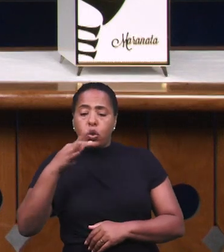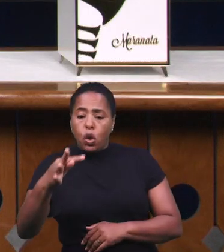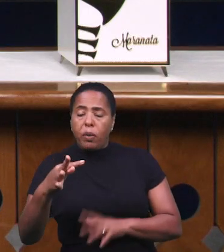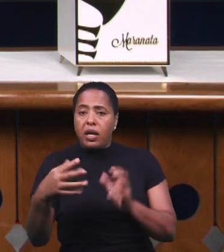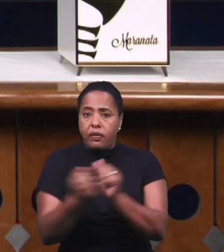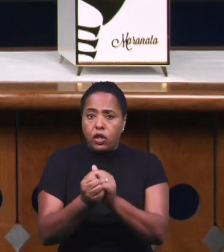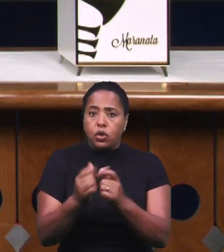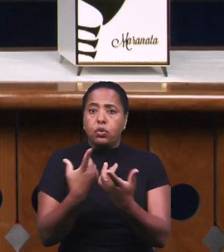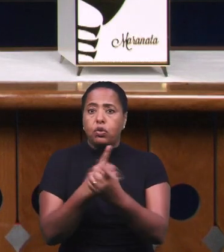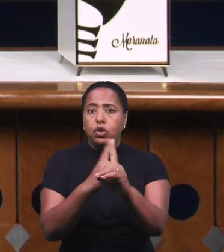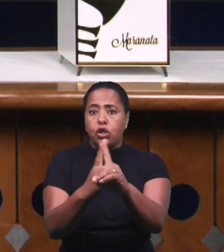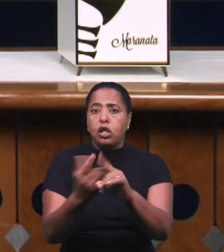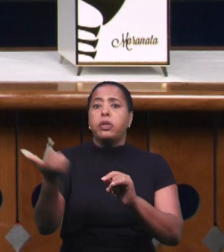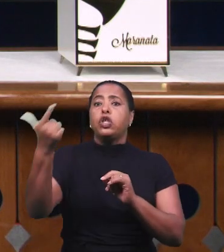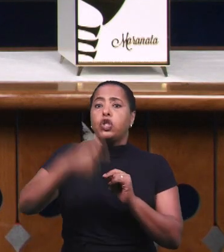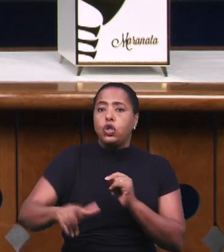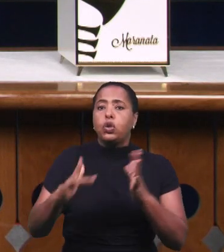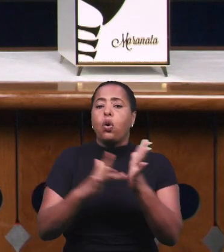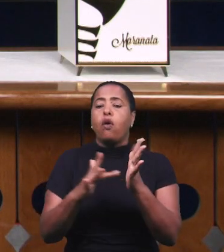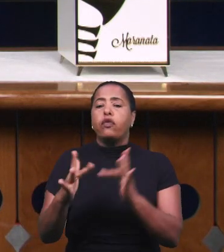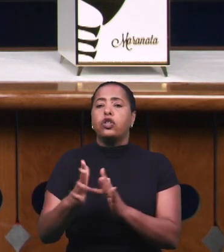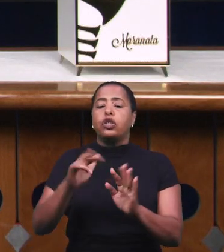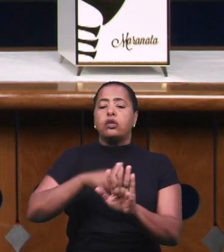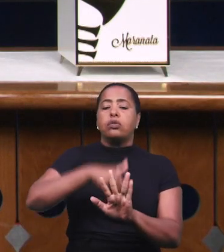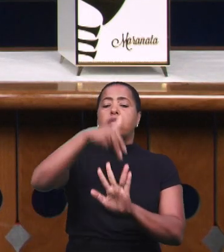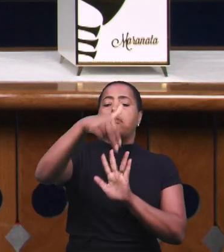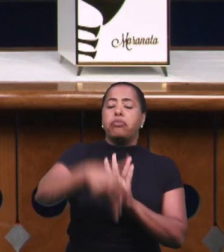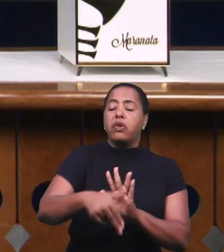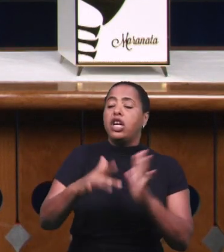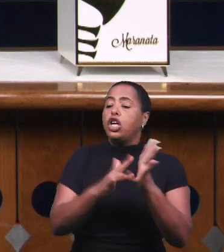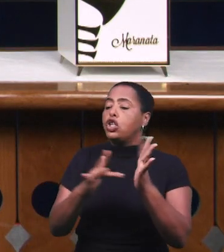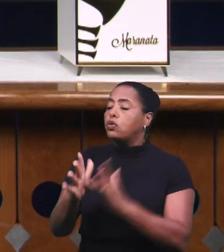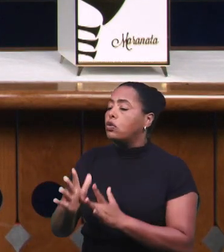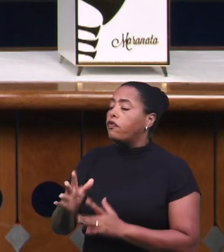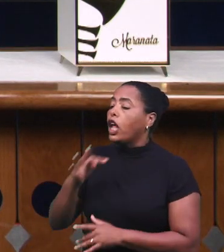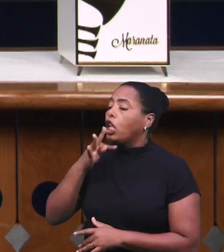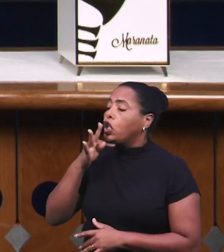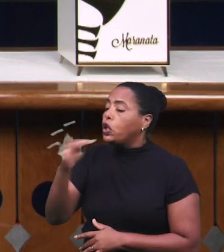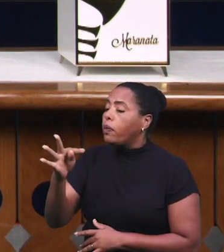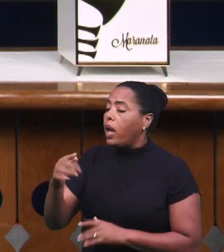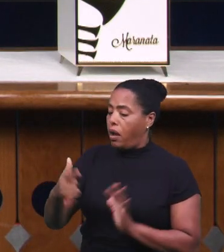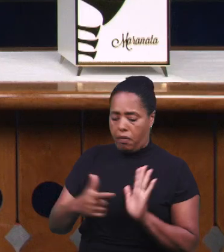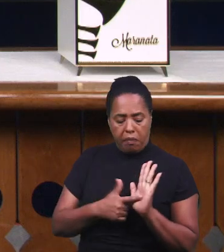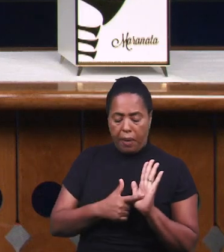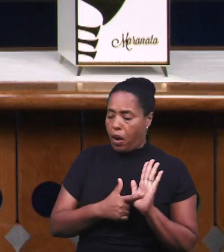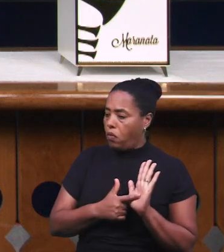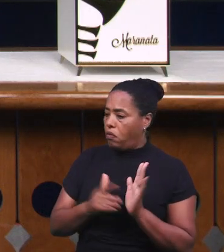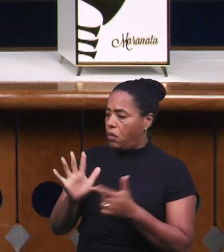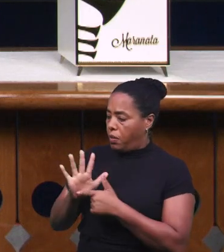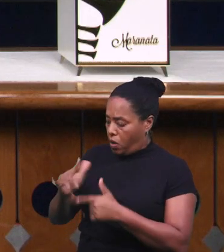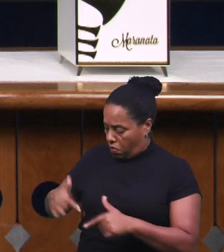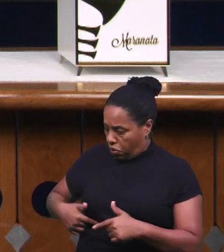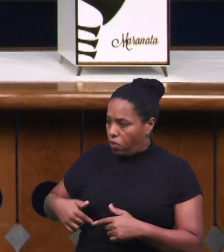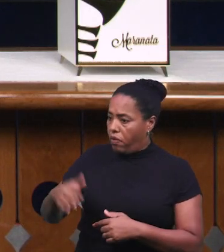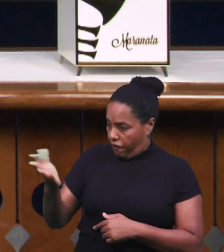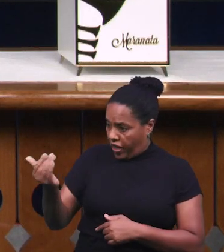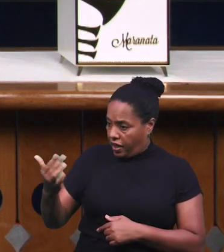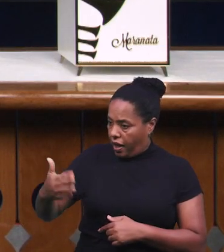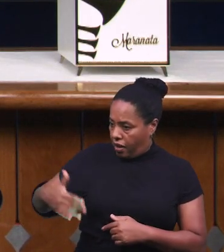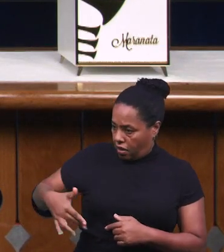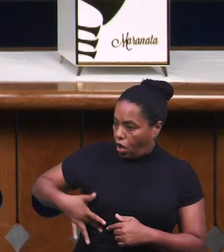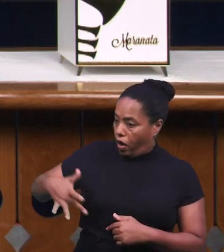vez. Tomé, está aqui as minhas mãos, está aqui o lado ferido, pode tocar, Tomé,